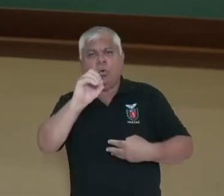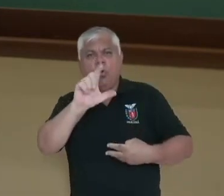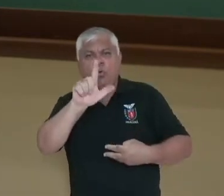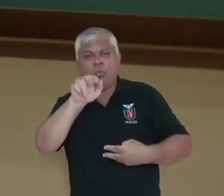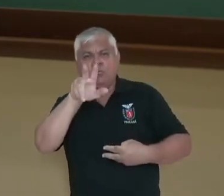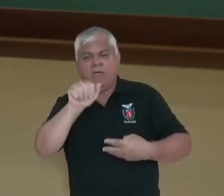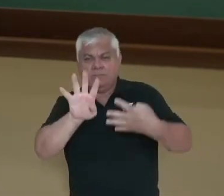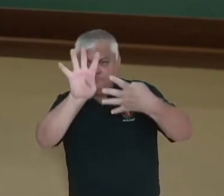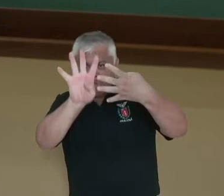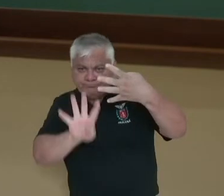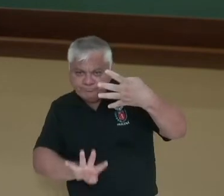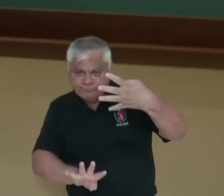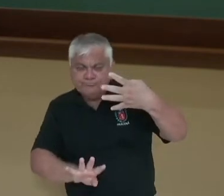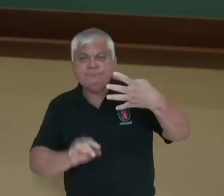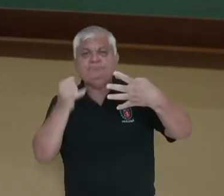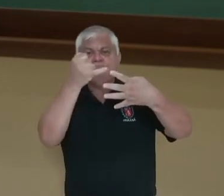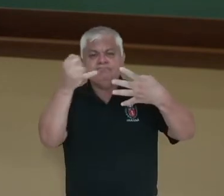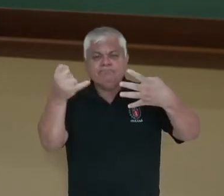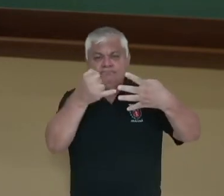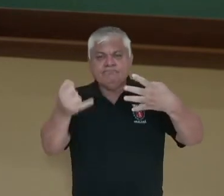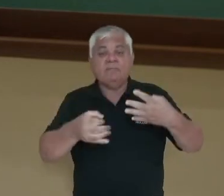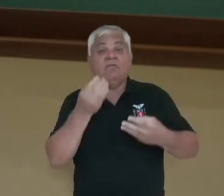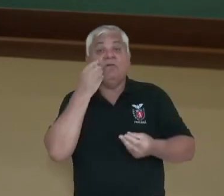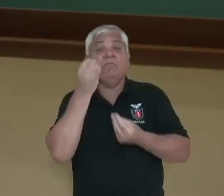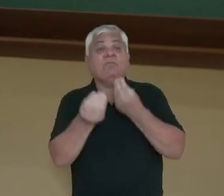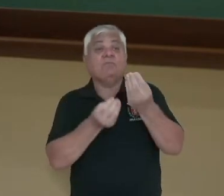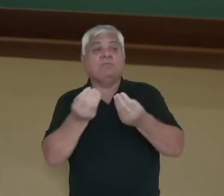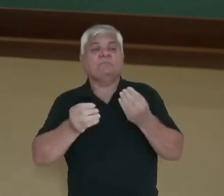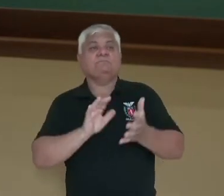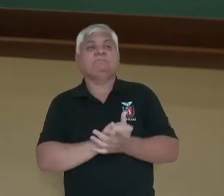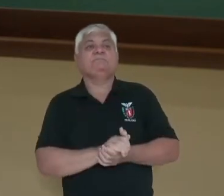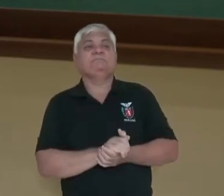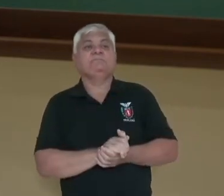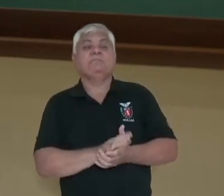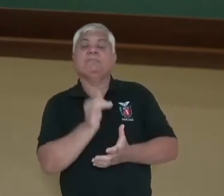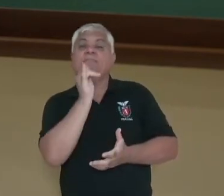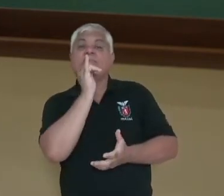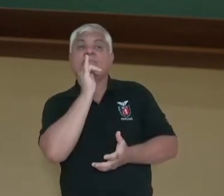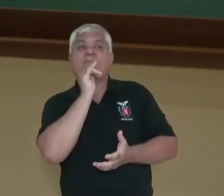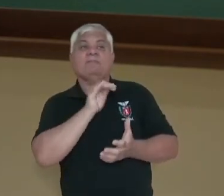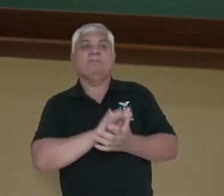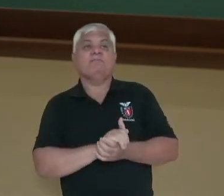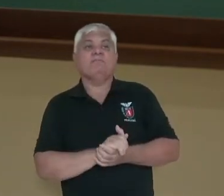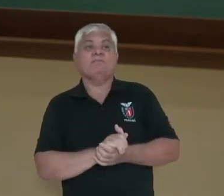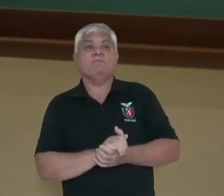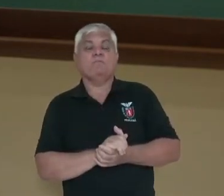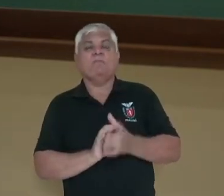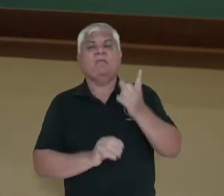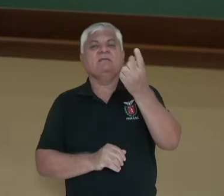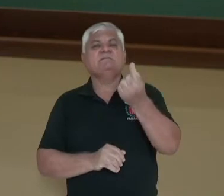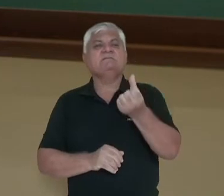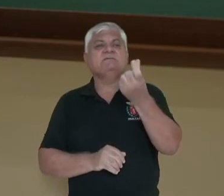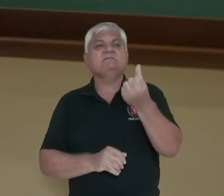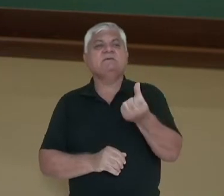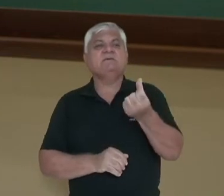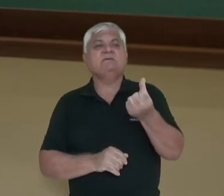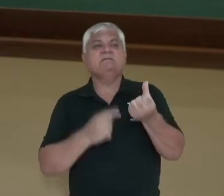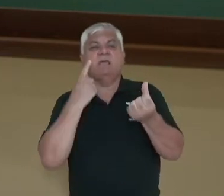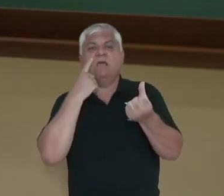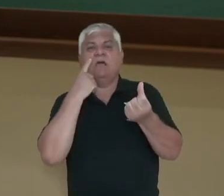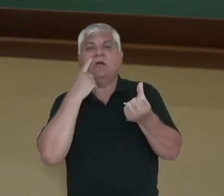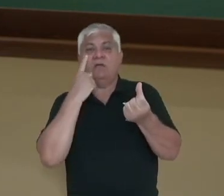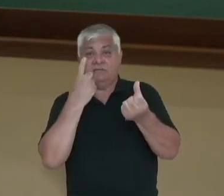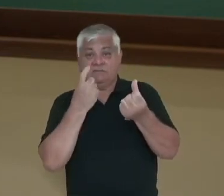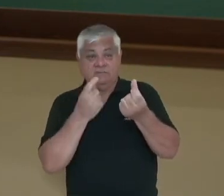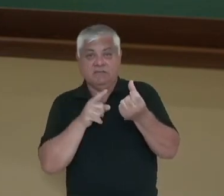nomear esses elementos aqui. Acompanhe aqui comigo. Então, por exemplo, pessoal, o elemento 16. Aqui, professora,